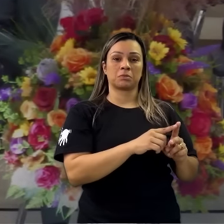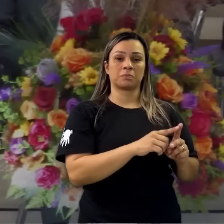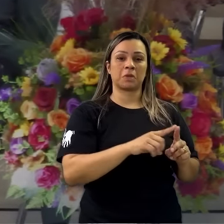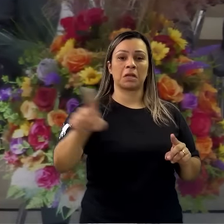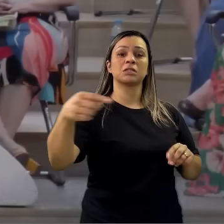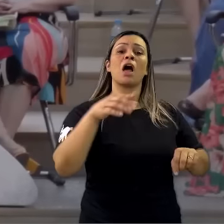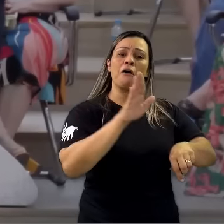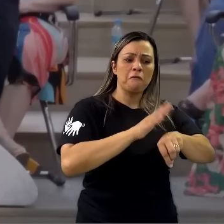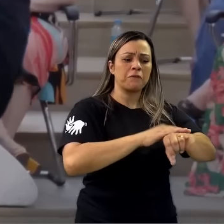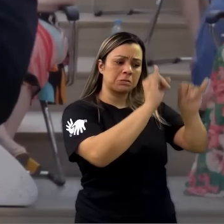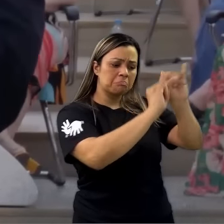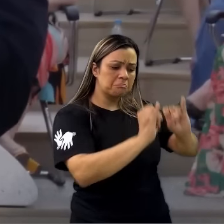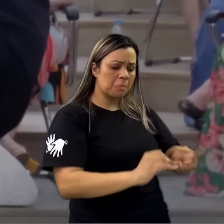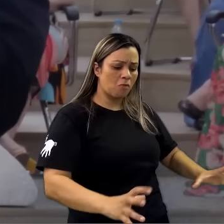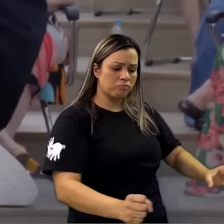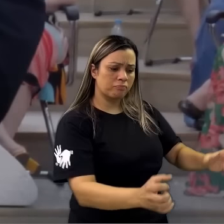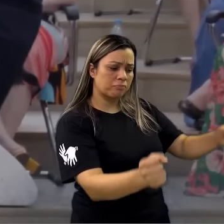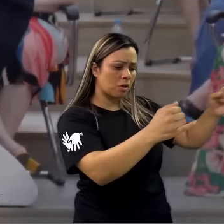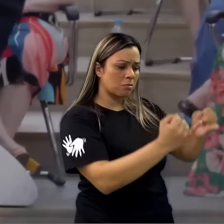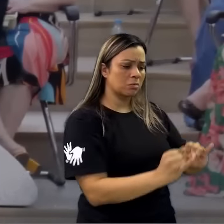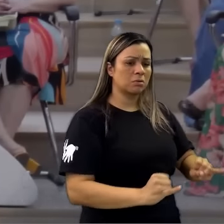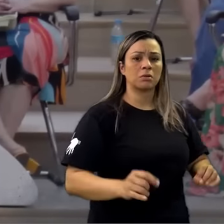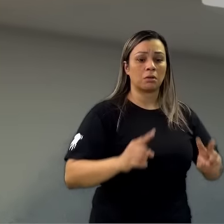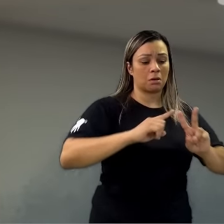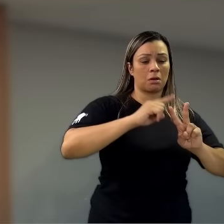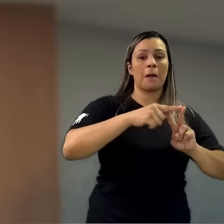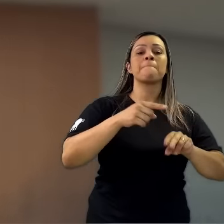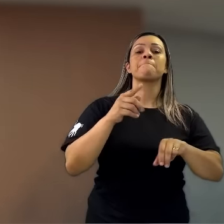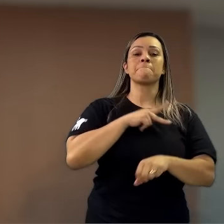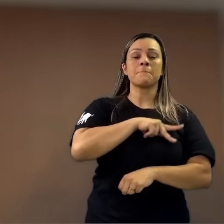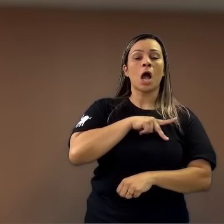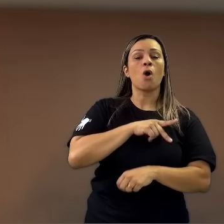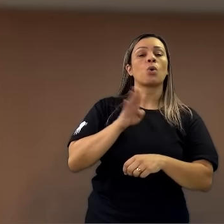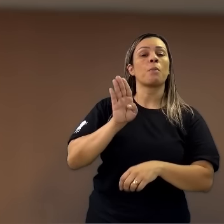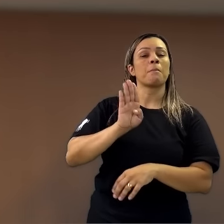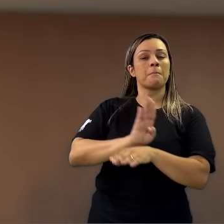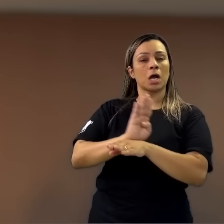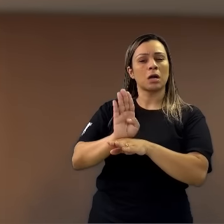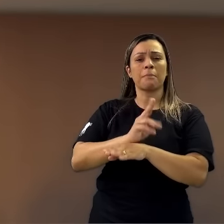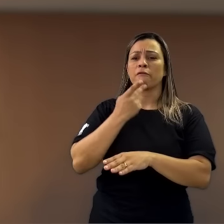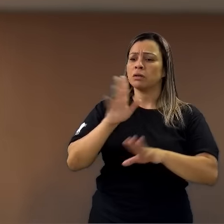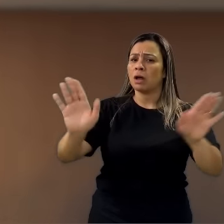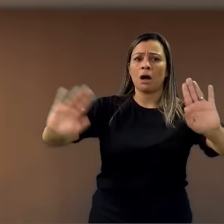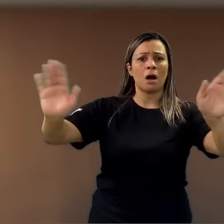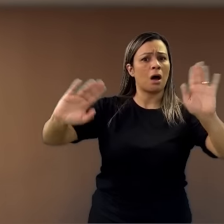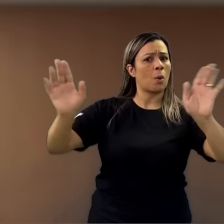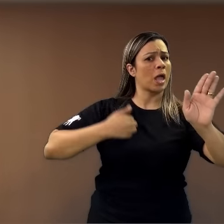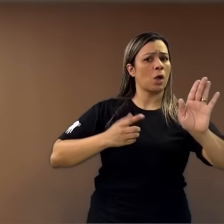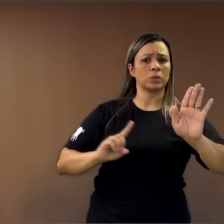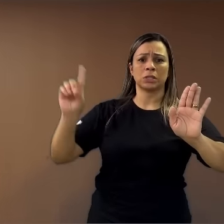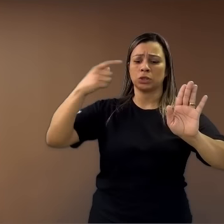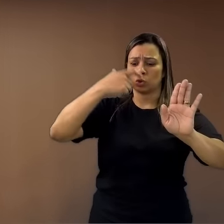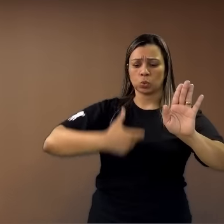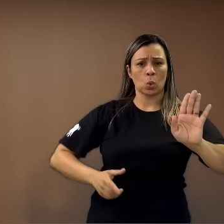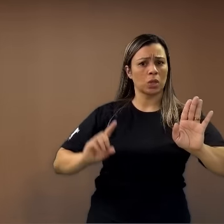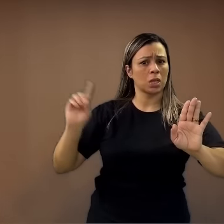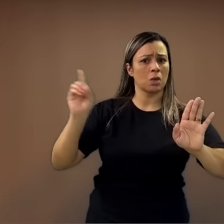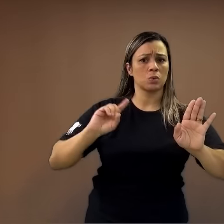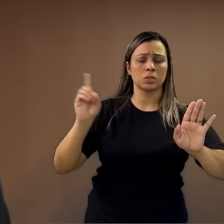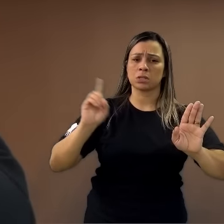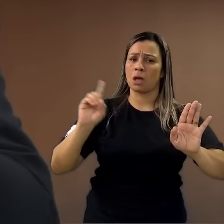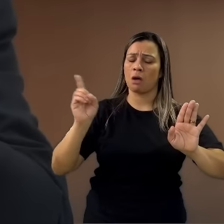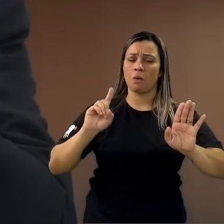somos homens como vocês sujeito as mesmas paixões só estamos pedindo uma coisa que vocês se convertais ao Deus vivo que fez o céu até arrumar e tudo